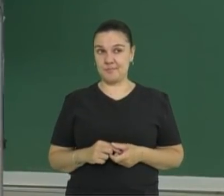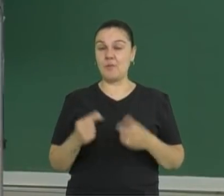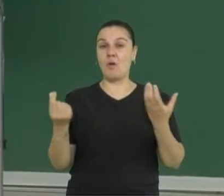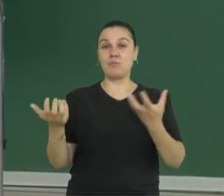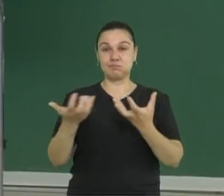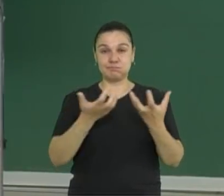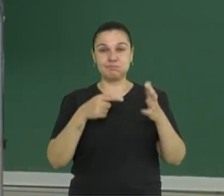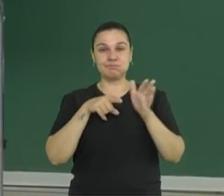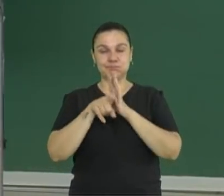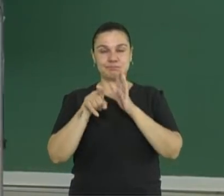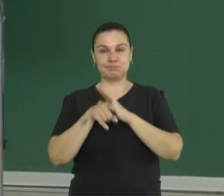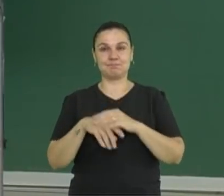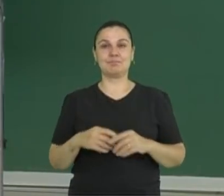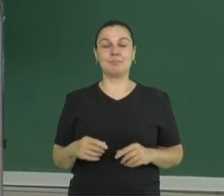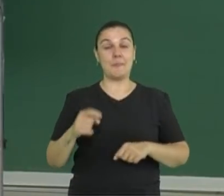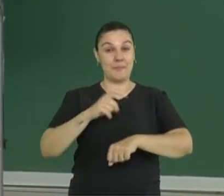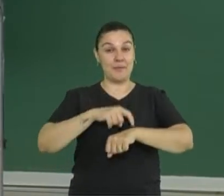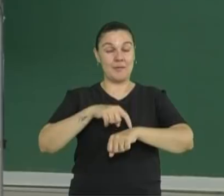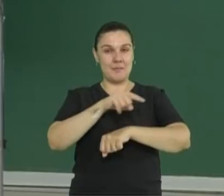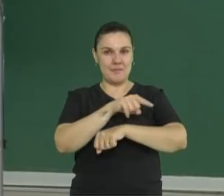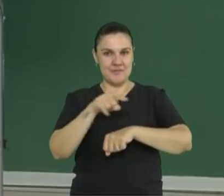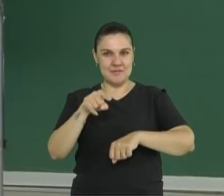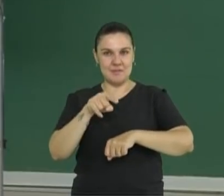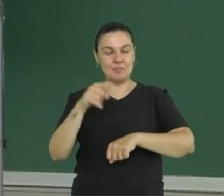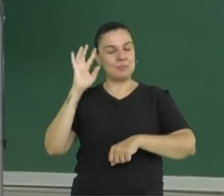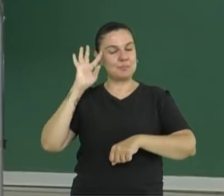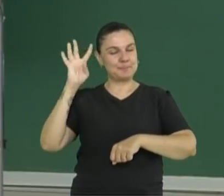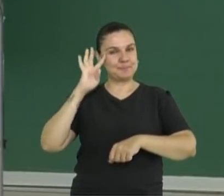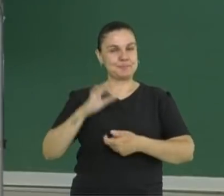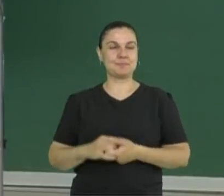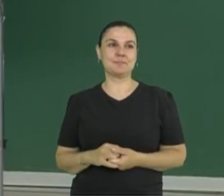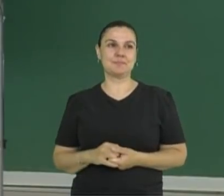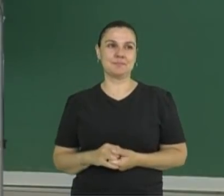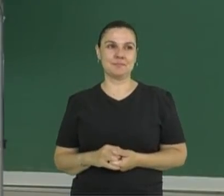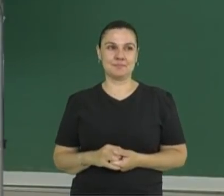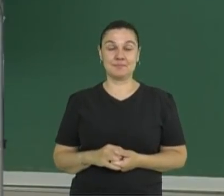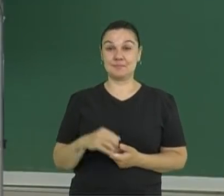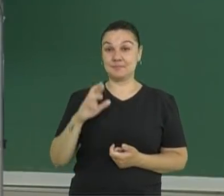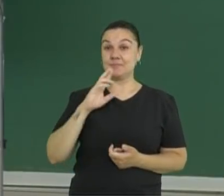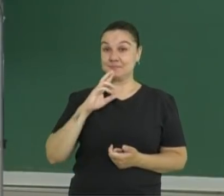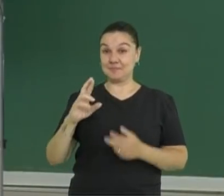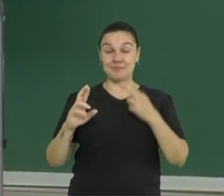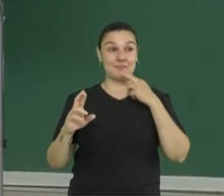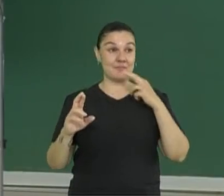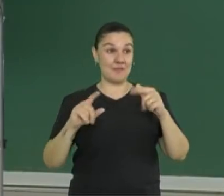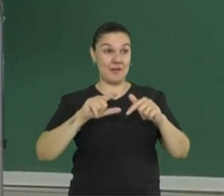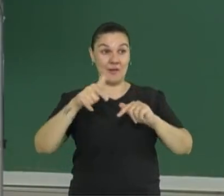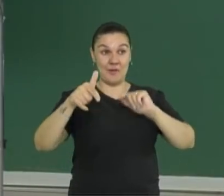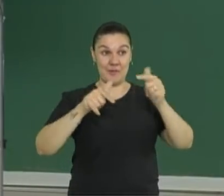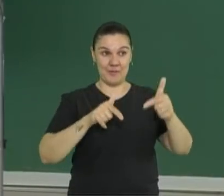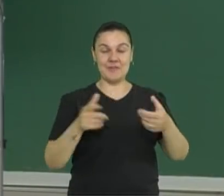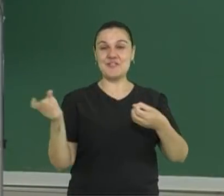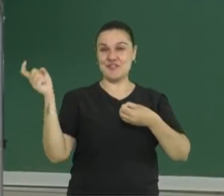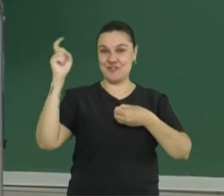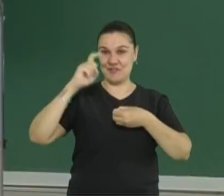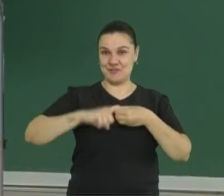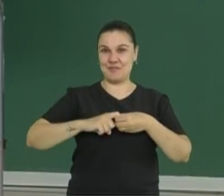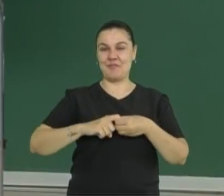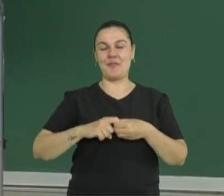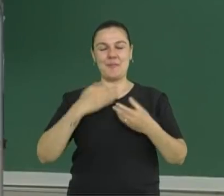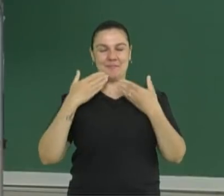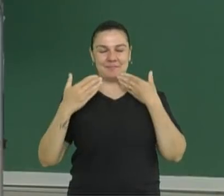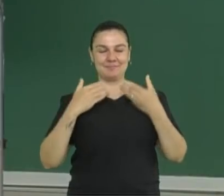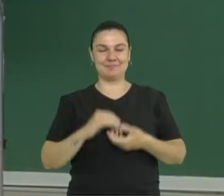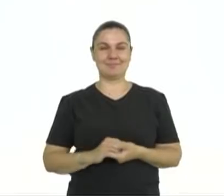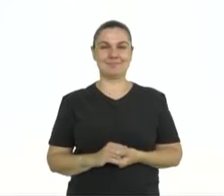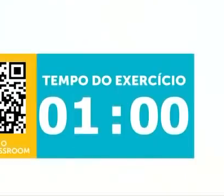quantas perguntas eu fiz. Eu vou dar um tempinho para vocês pensarem, até nas respostas, ou até outras perguntas, e a gente já volta para bater um